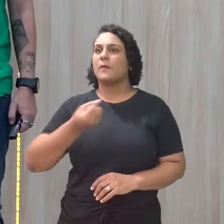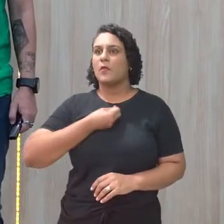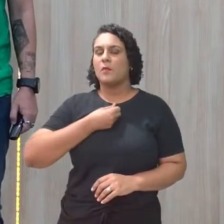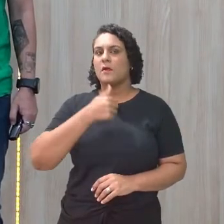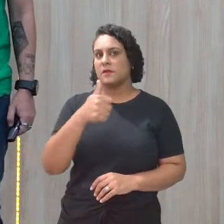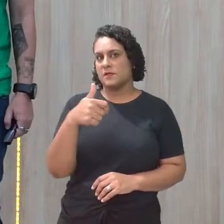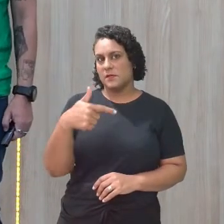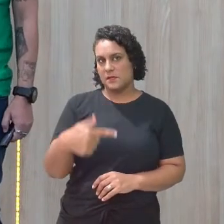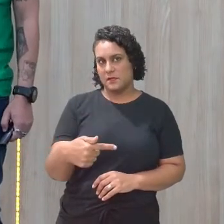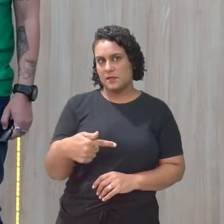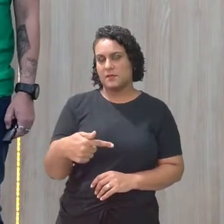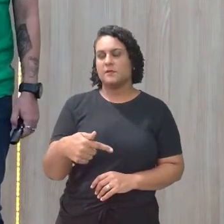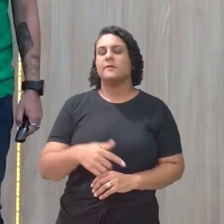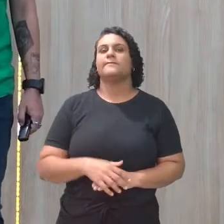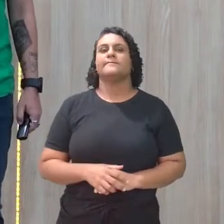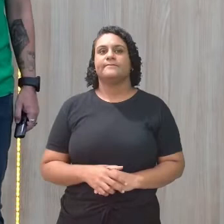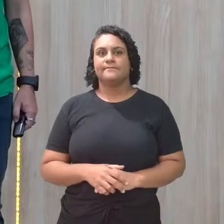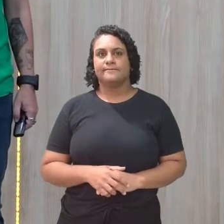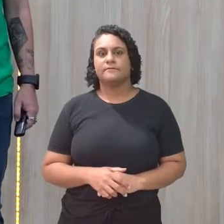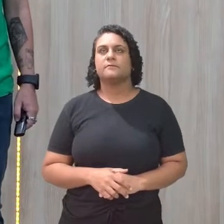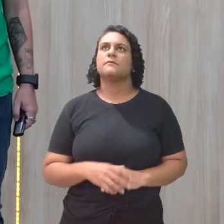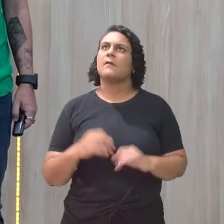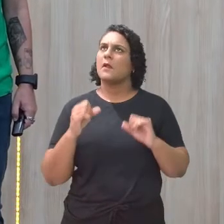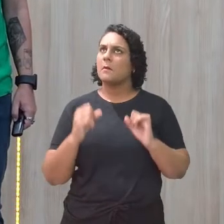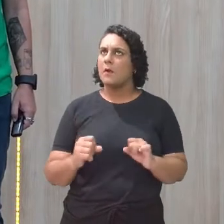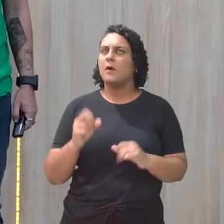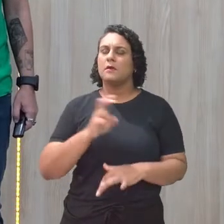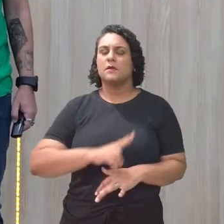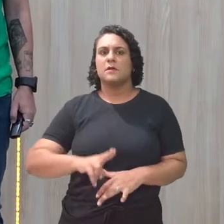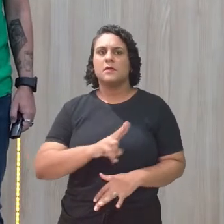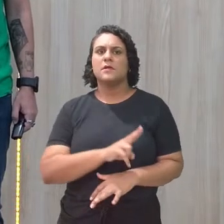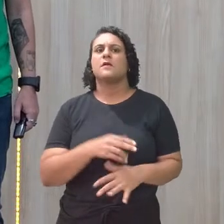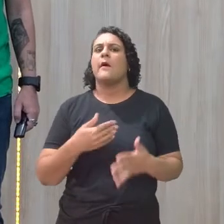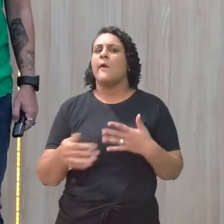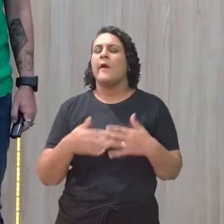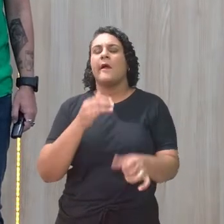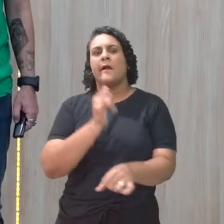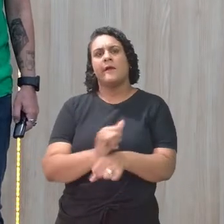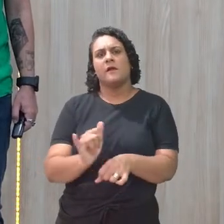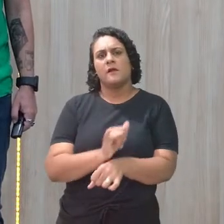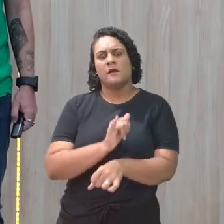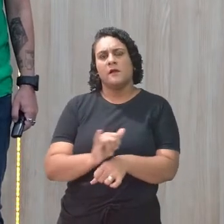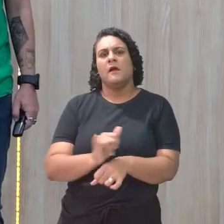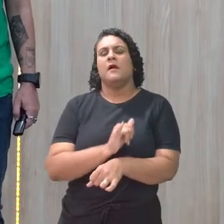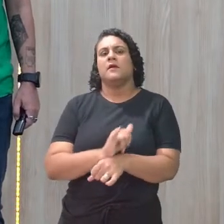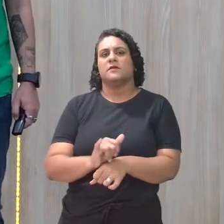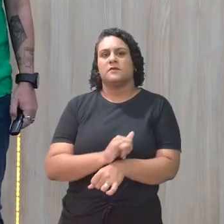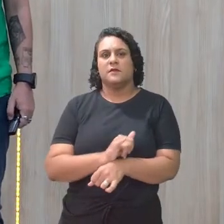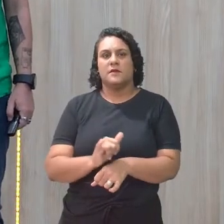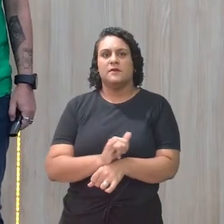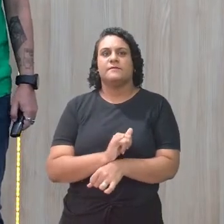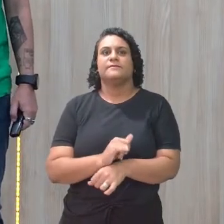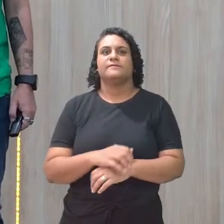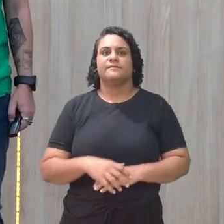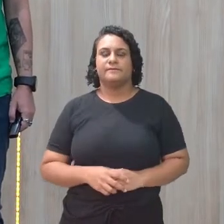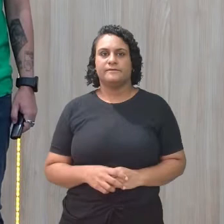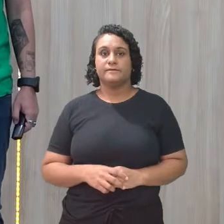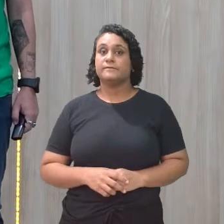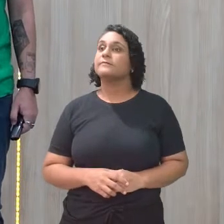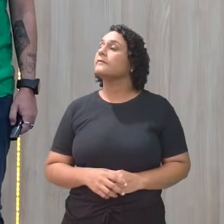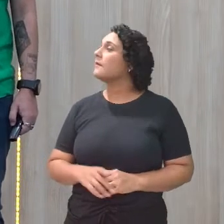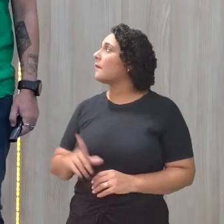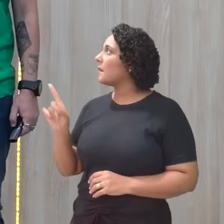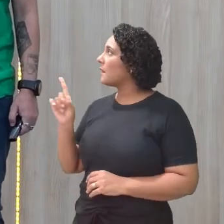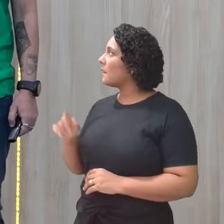os divisores de 17, seja pelo critério ou seja pela divisão de todos os números. No